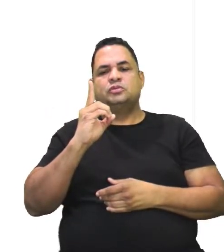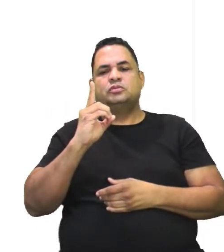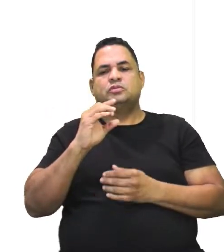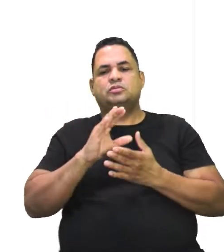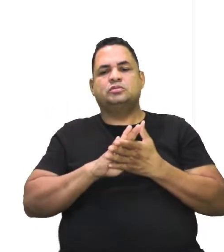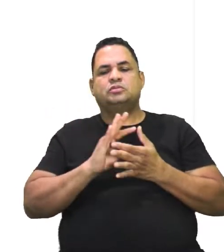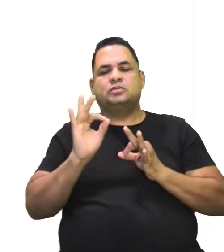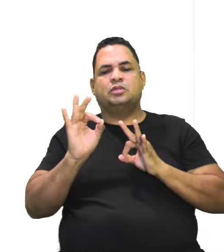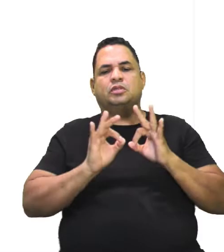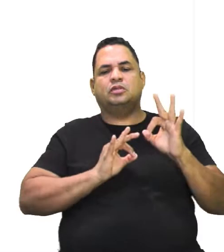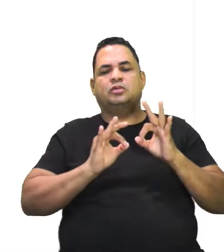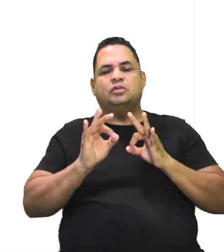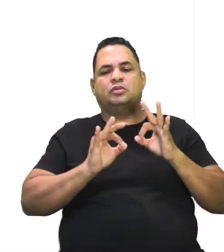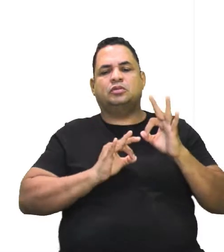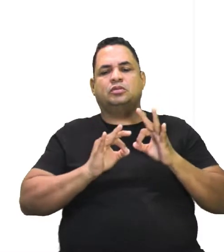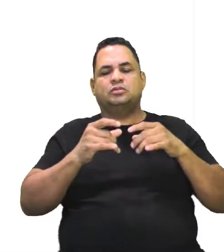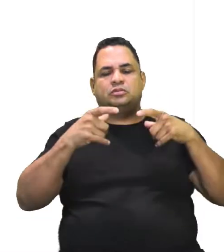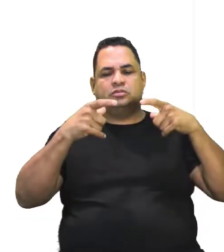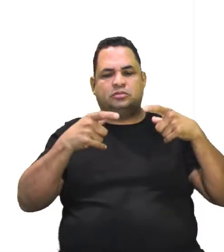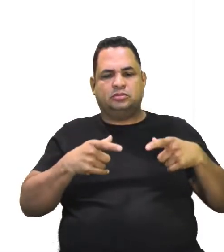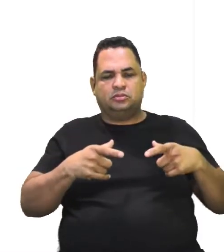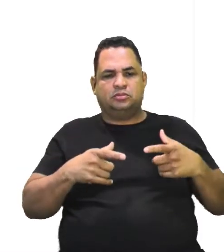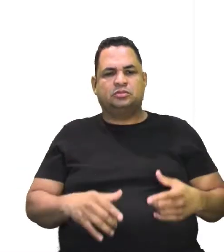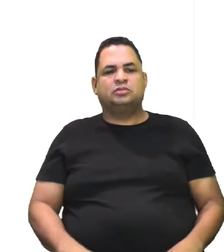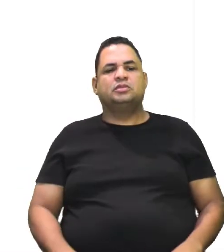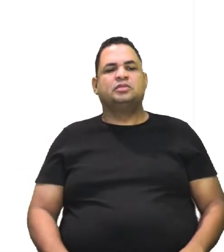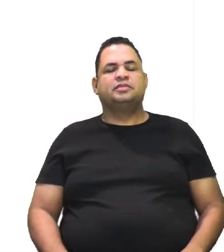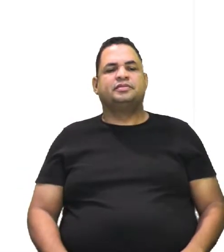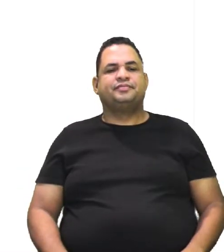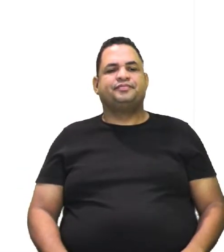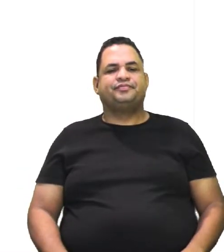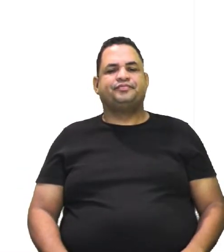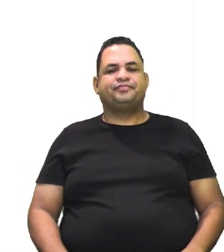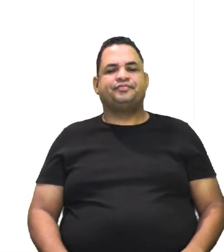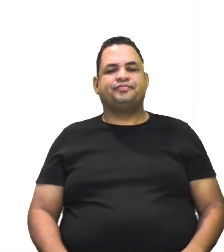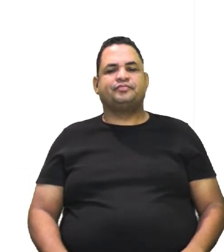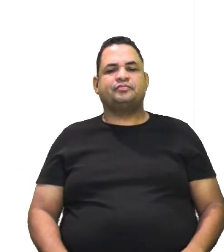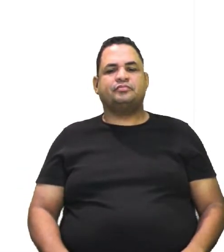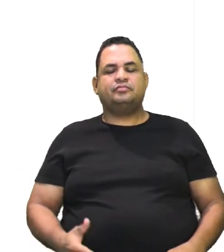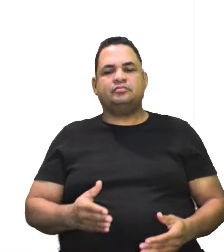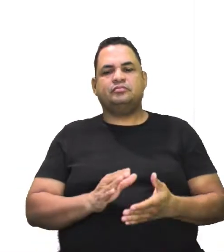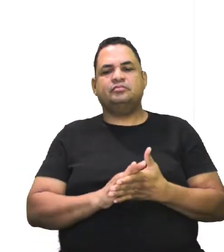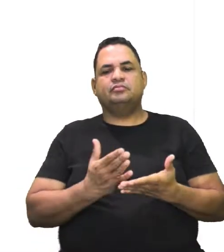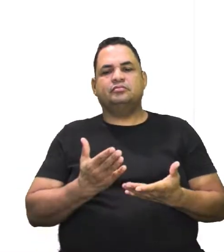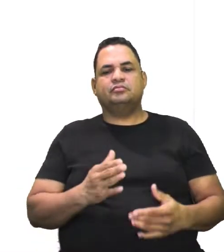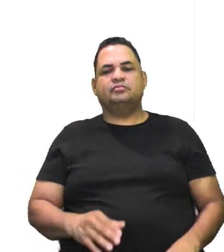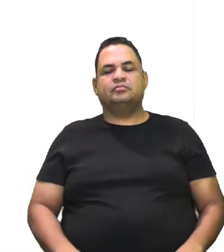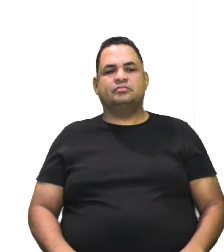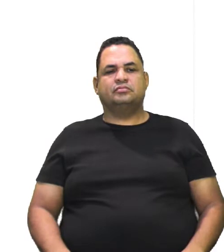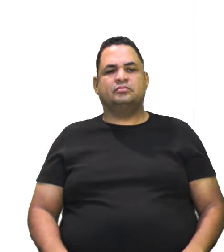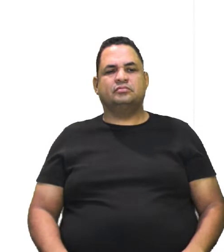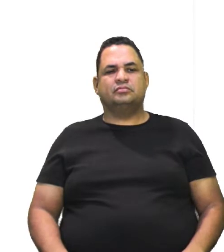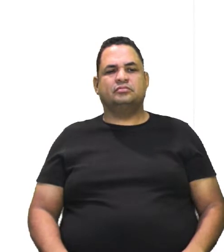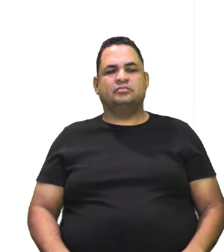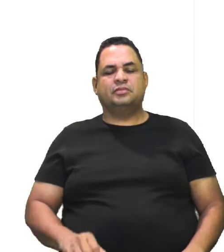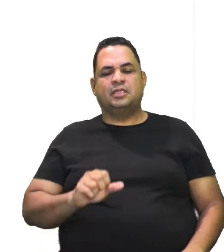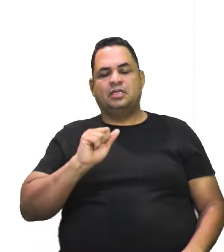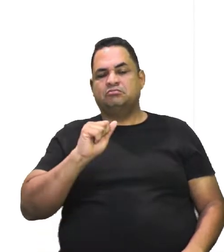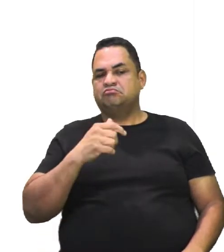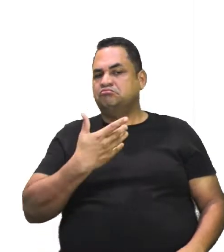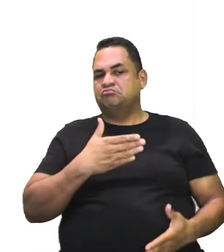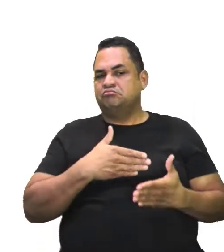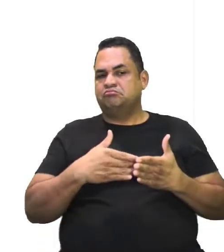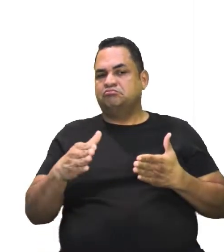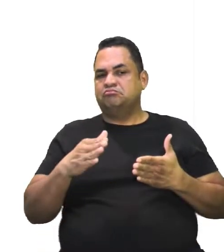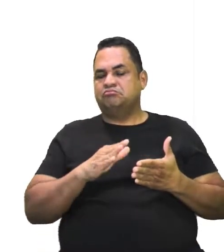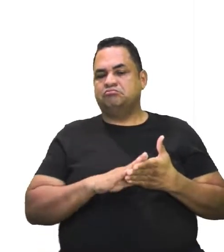qual coordenada? De novo, né? Tá em cima do eixo X agora, né? Isso. Então eu já sei que não é a A. Porque a A não